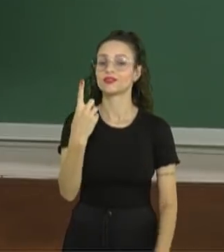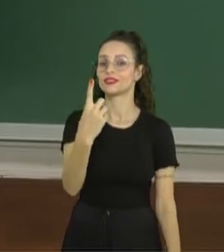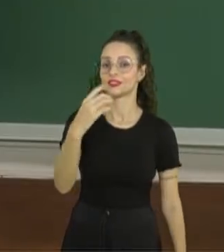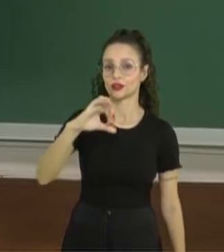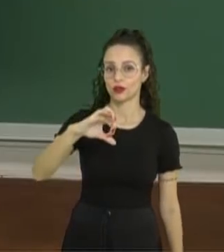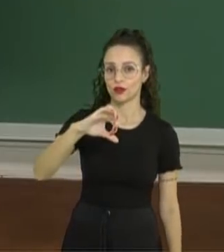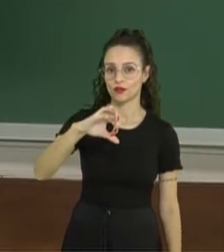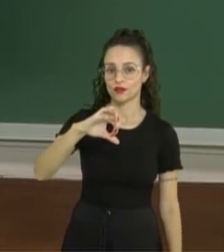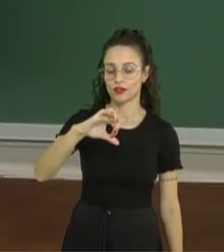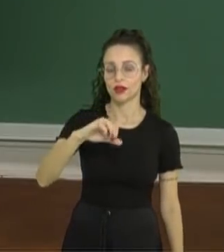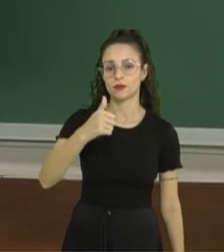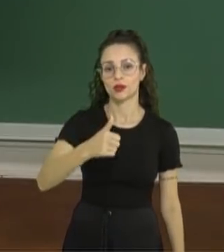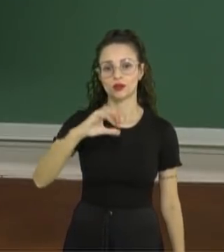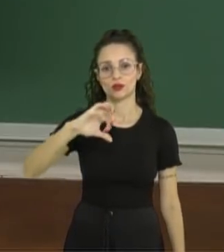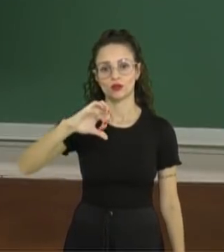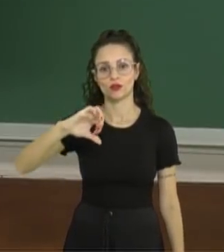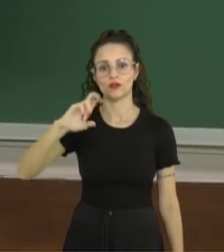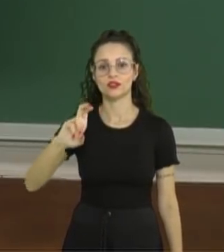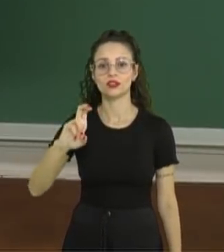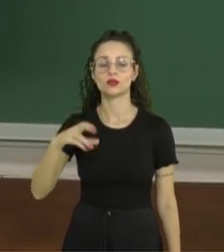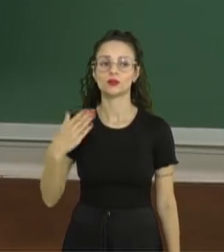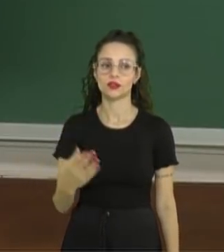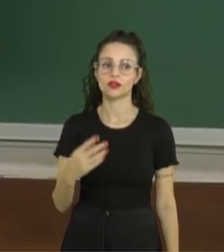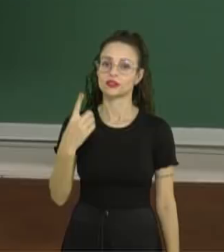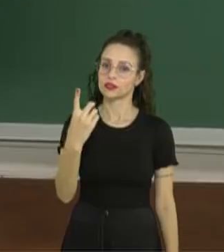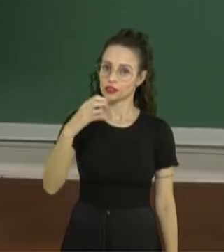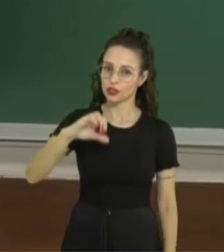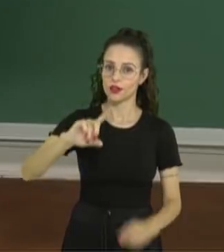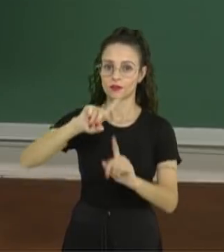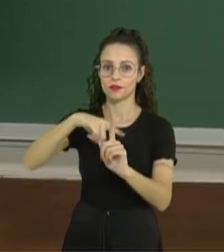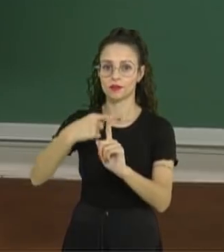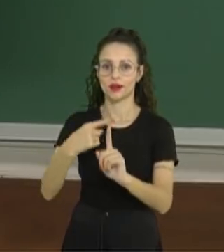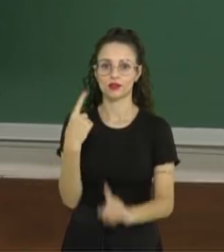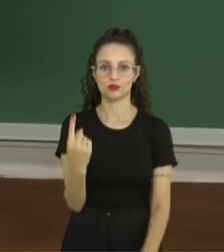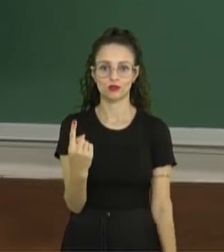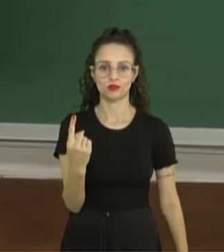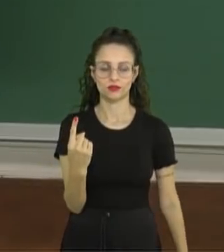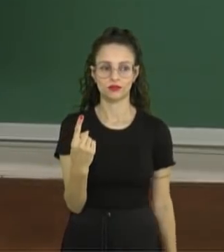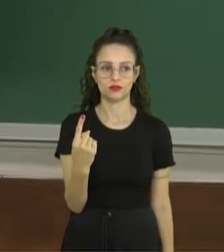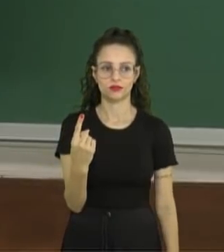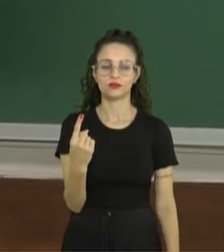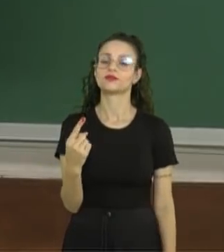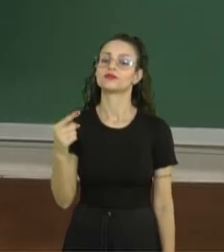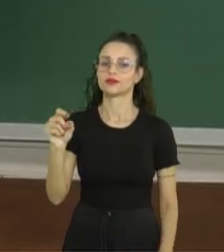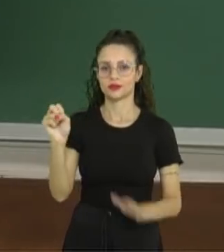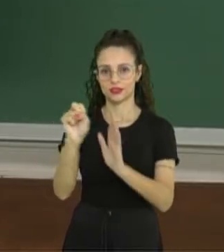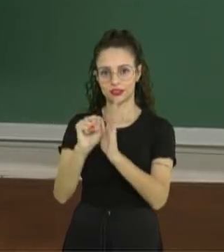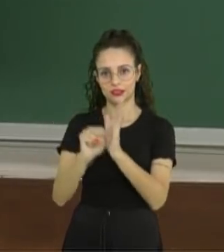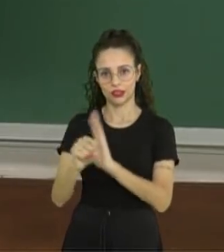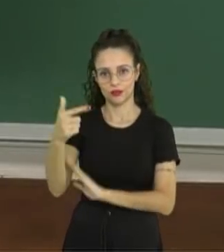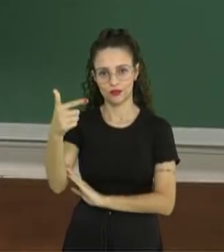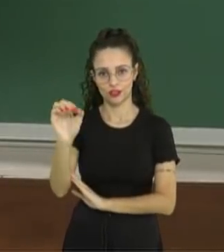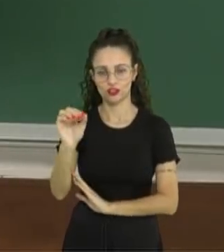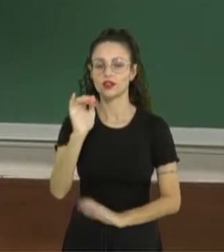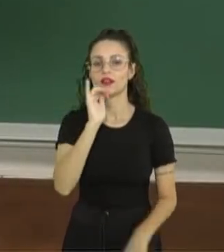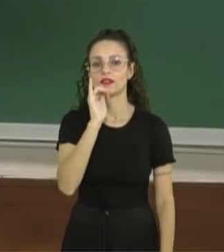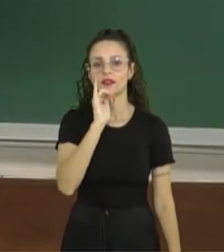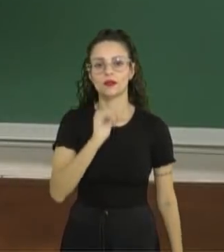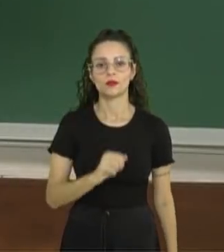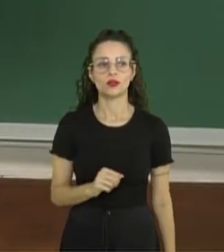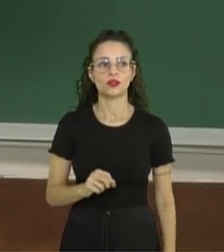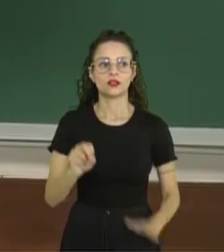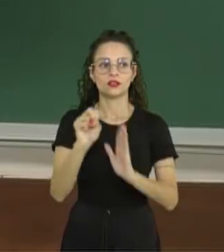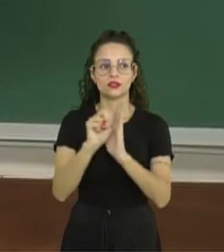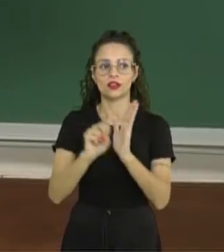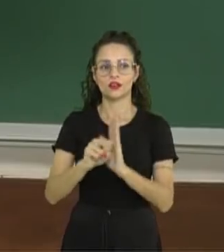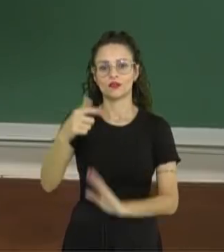19. 1995, que século que é? Pega o 19 mais 1 dá século 20. Por exemplo,